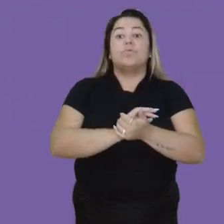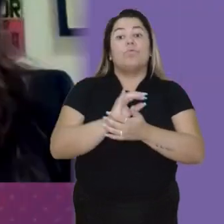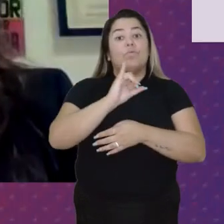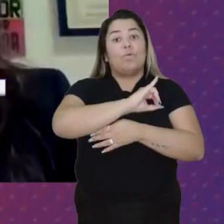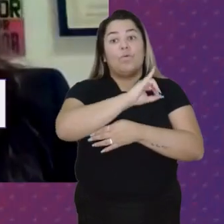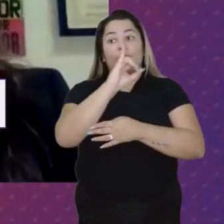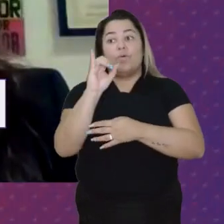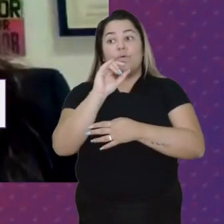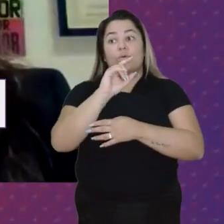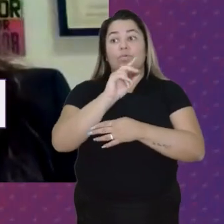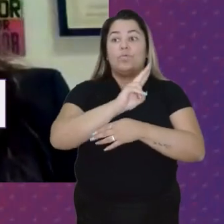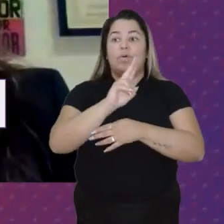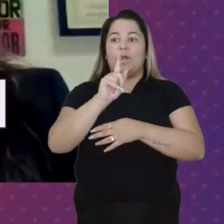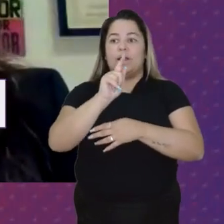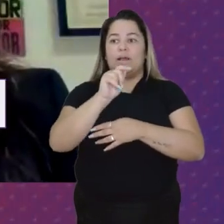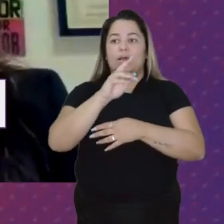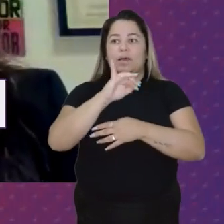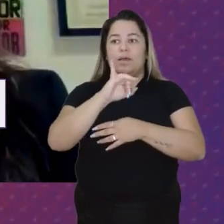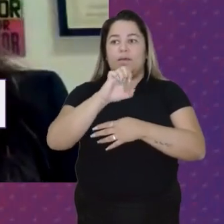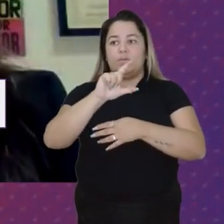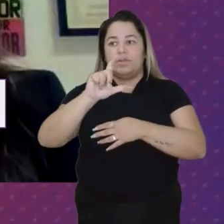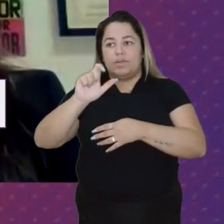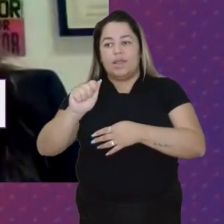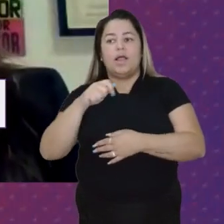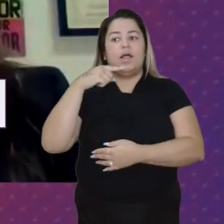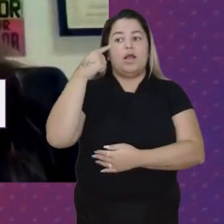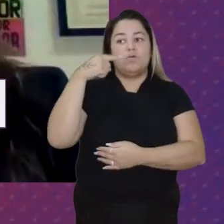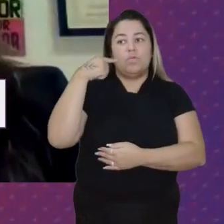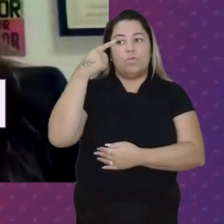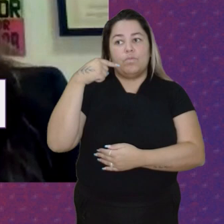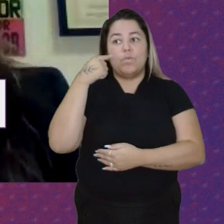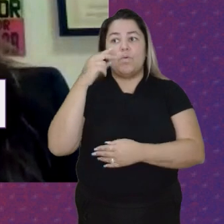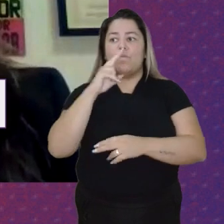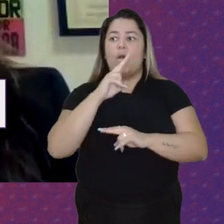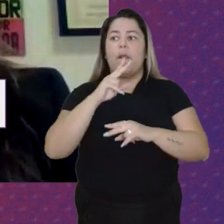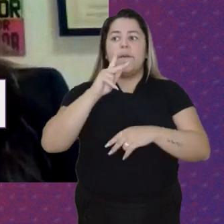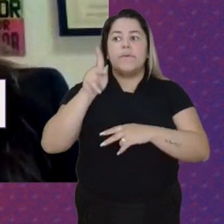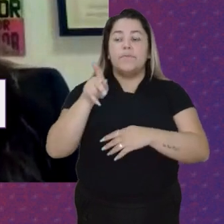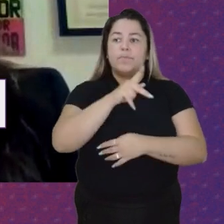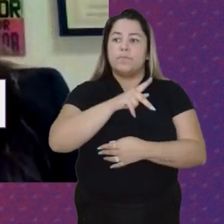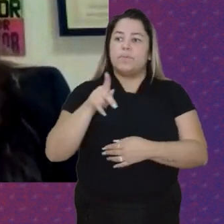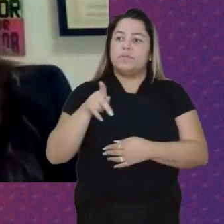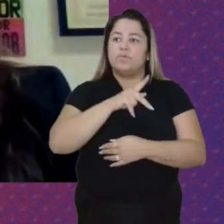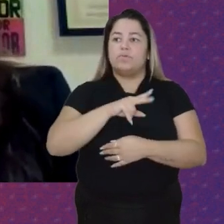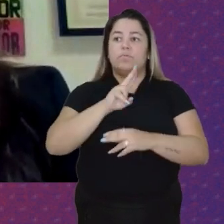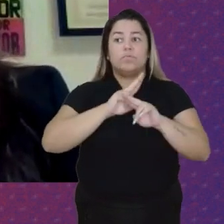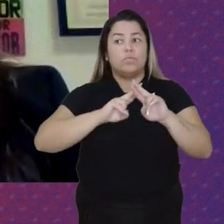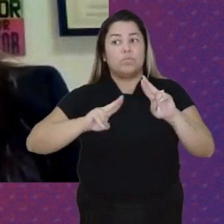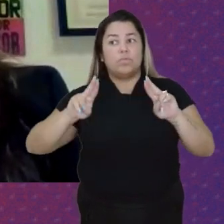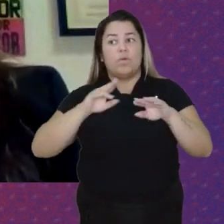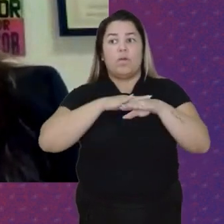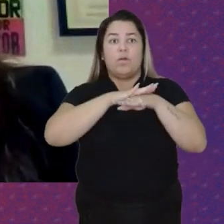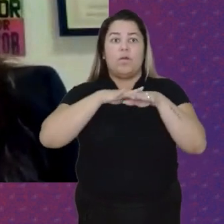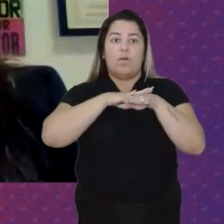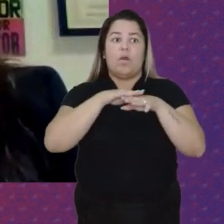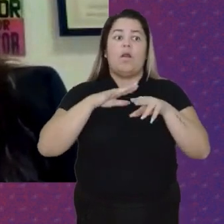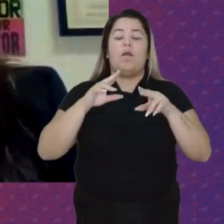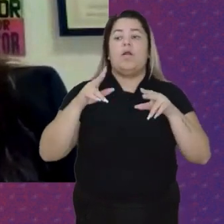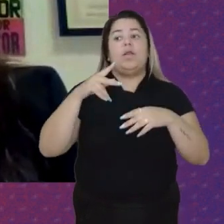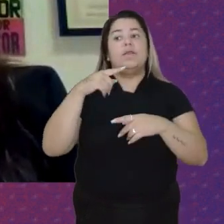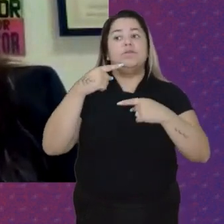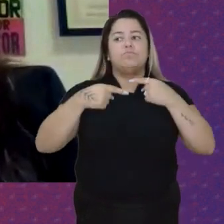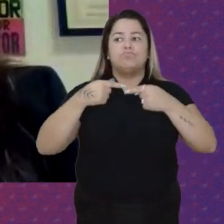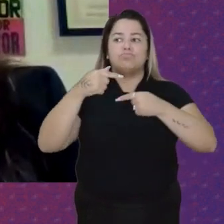eu sou a Gabriela Araújo, eu sou advogada e professora universitária, e na aula de hoje nós vamos conversar sobre as políticas afirmativas e